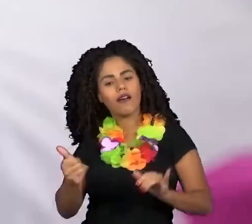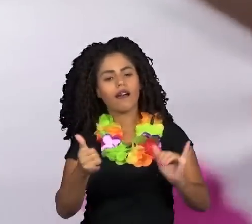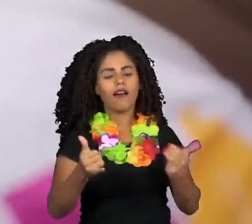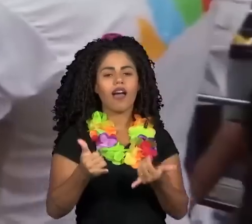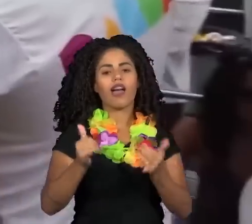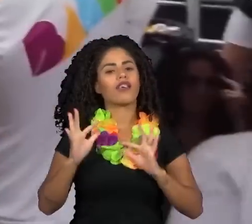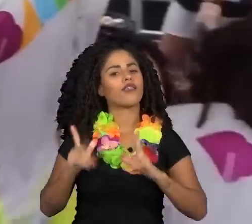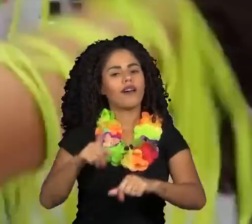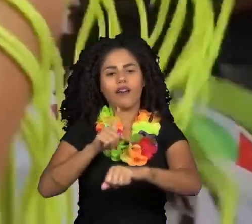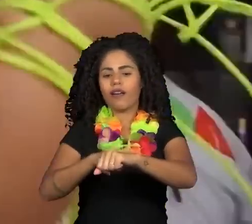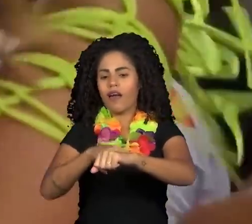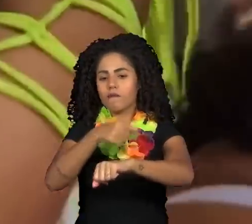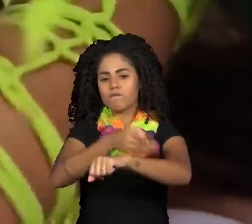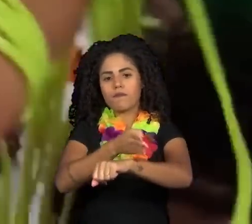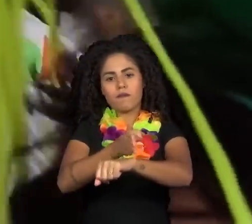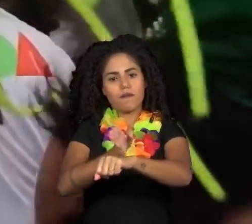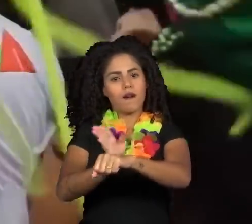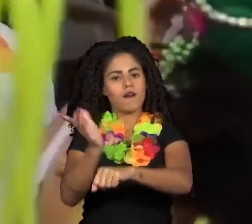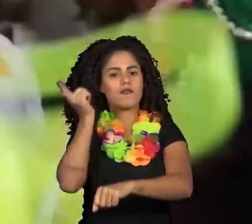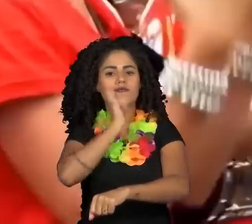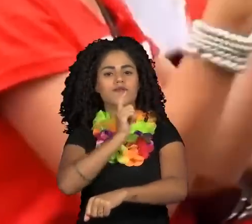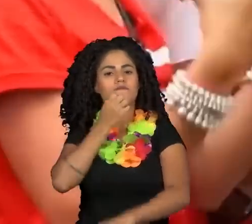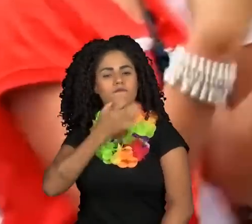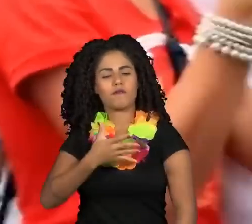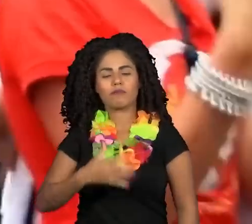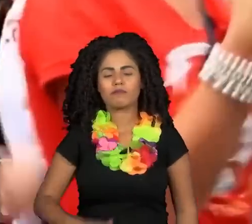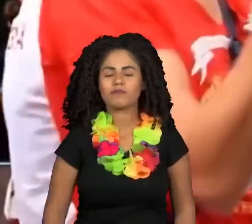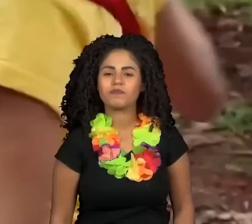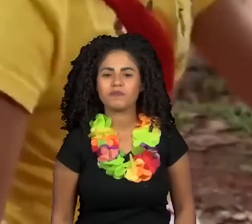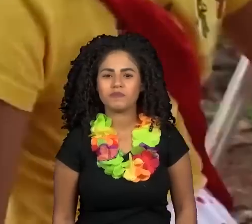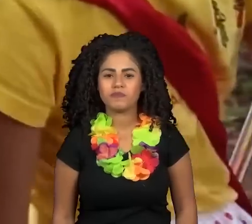momentinho, cada segundinho da melhor forma possível.